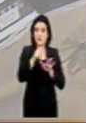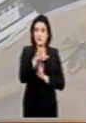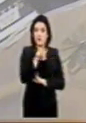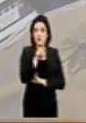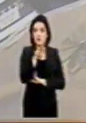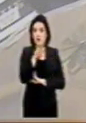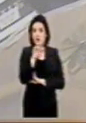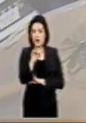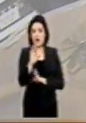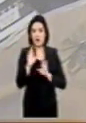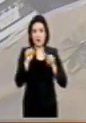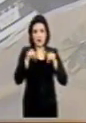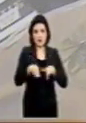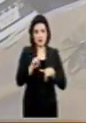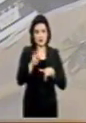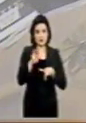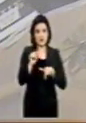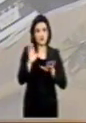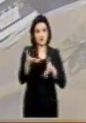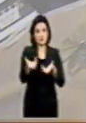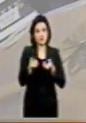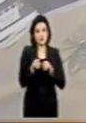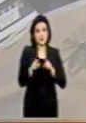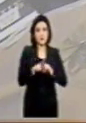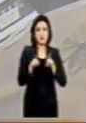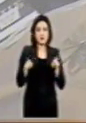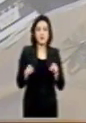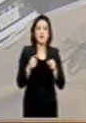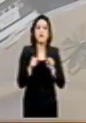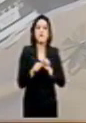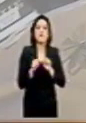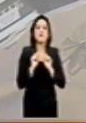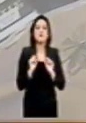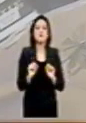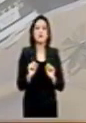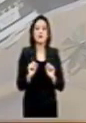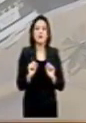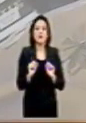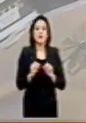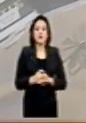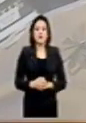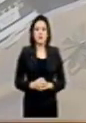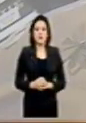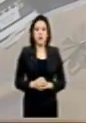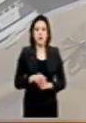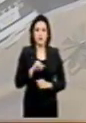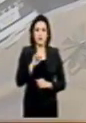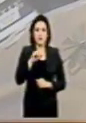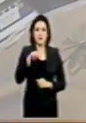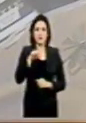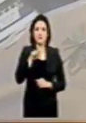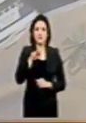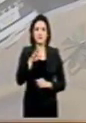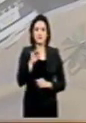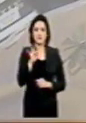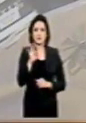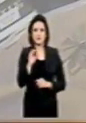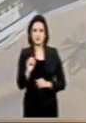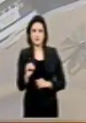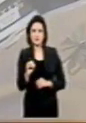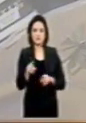tribunal, resultando na autuação dos seguintes procedimentos, e aqui me refiro ao inquérito, à